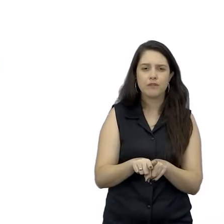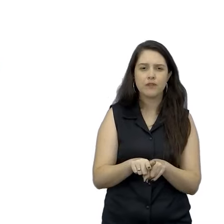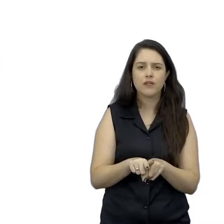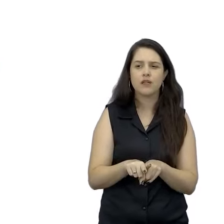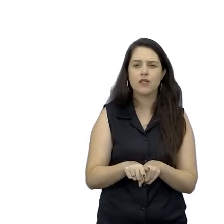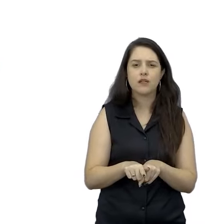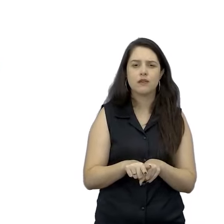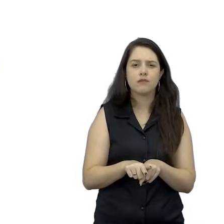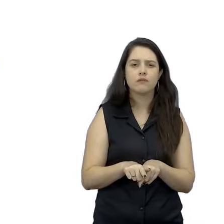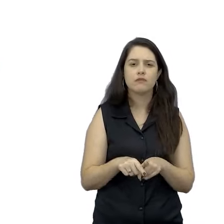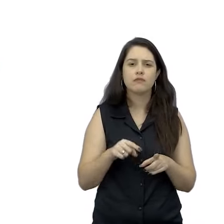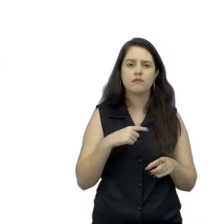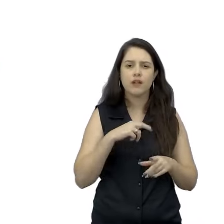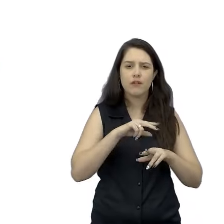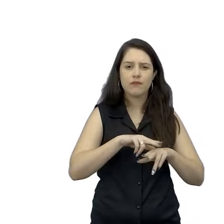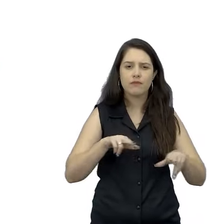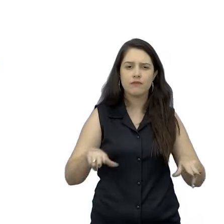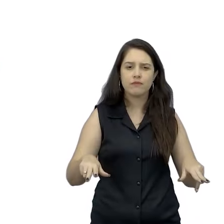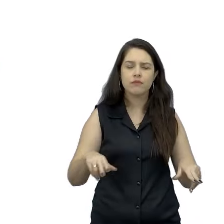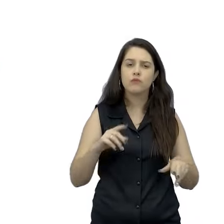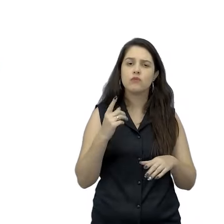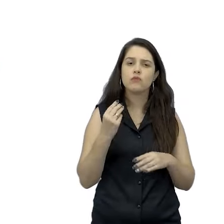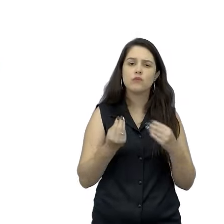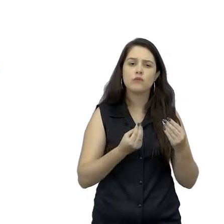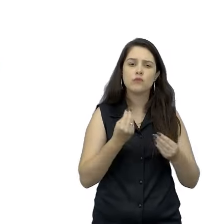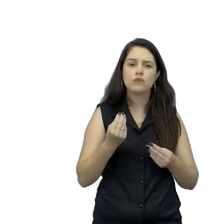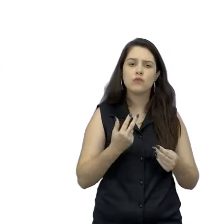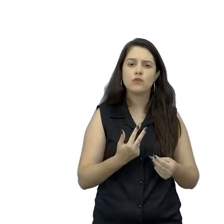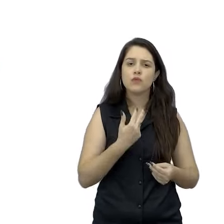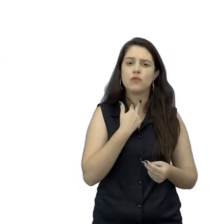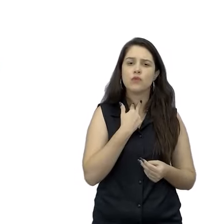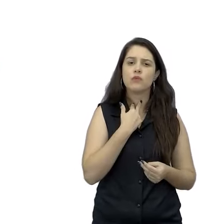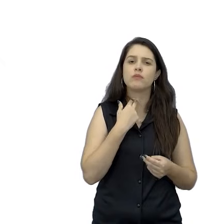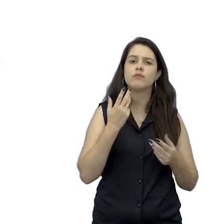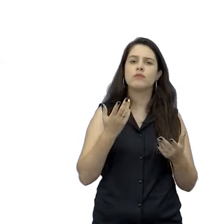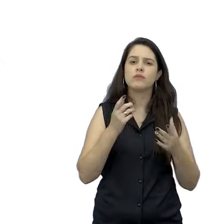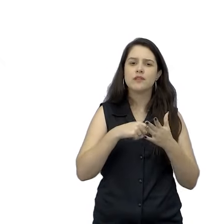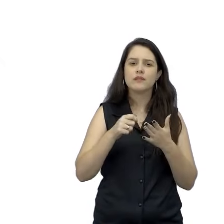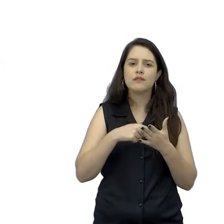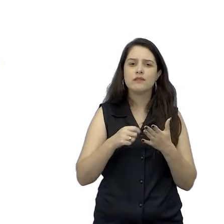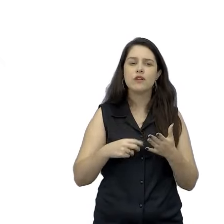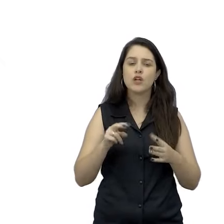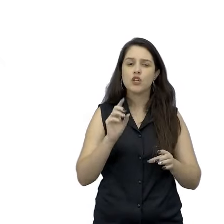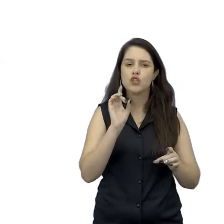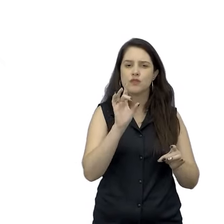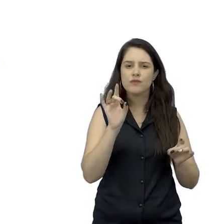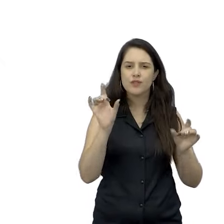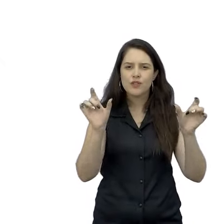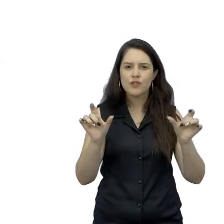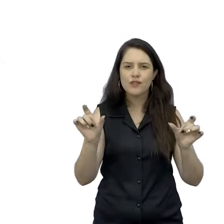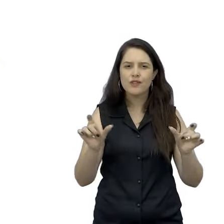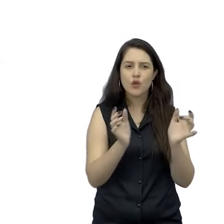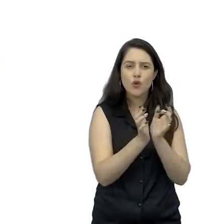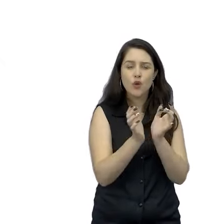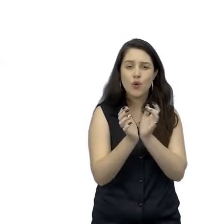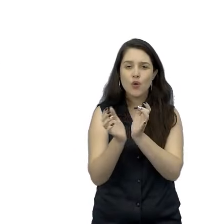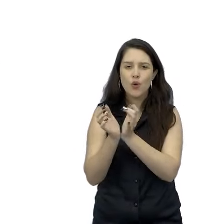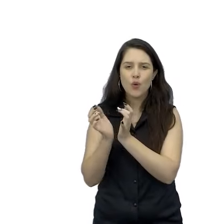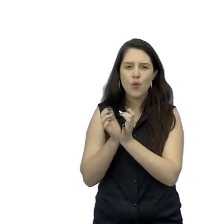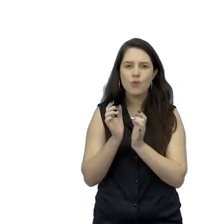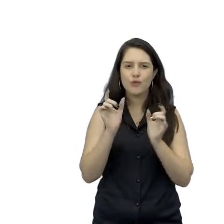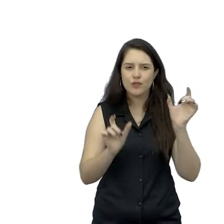Tufoni, né, ela fala que a alfabetização ocupa-se da aquisição da escrita por um indivíduo, um grupo de indivíduos, né,